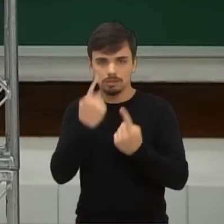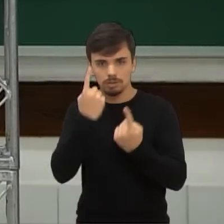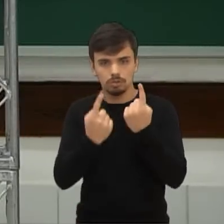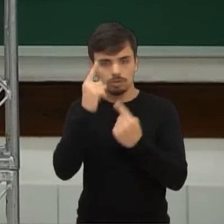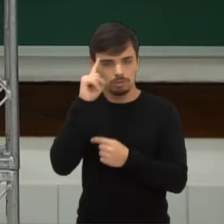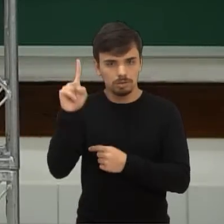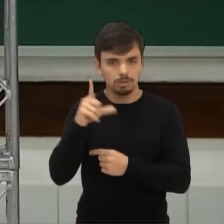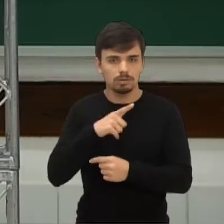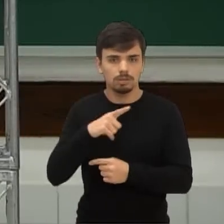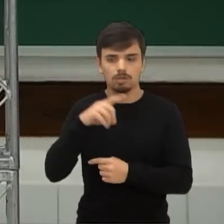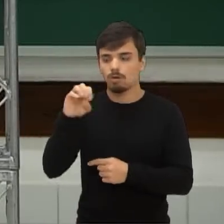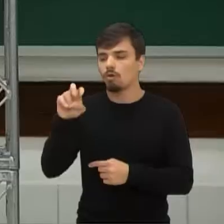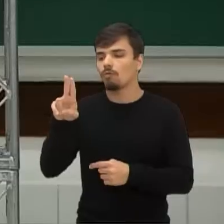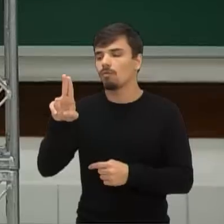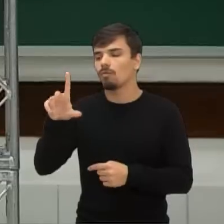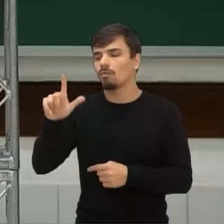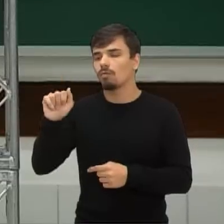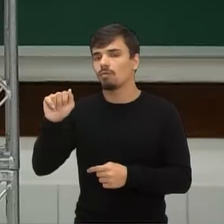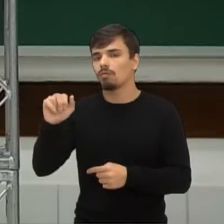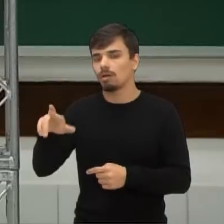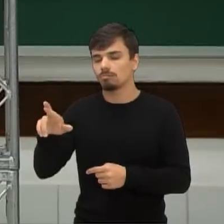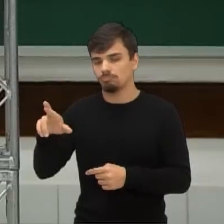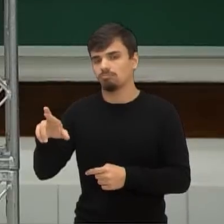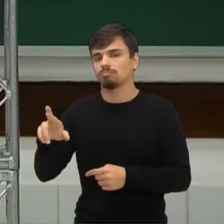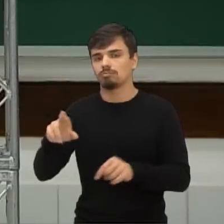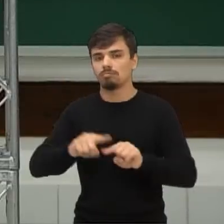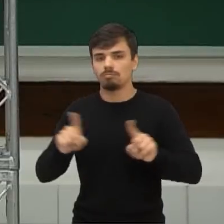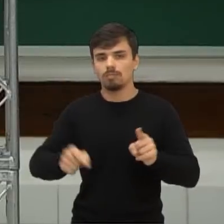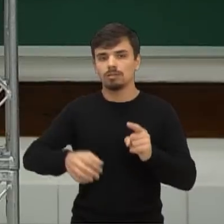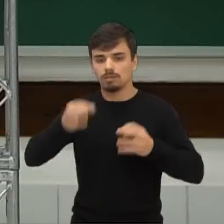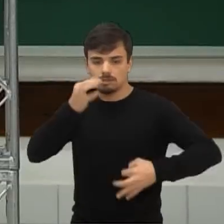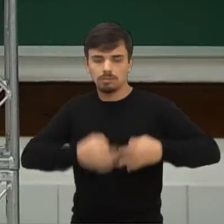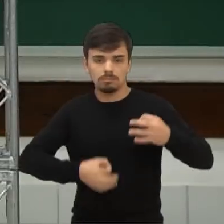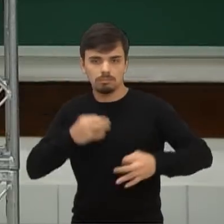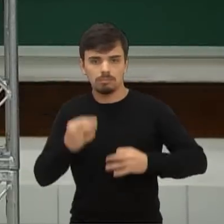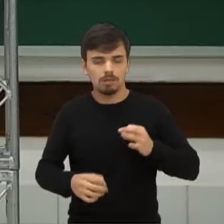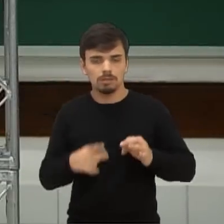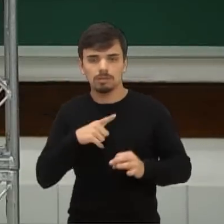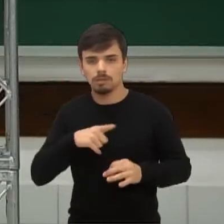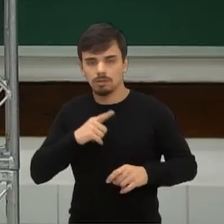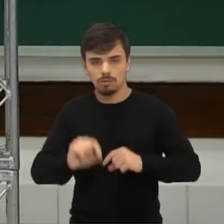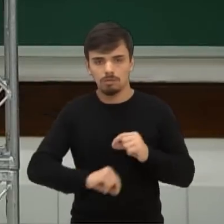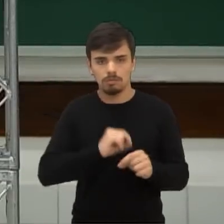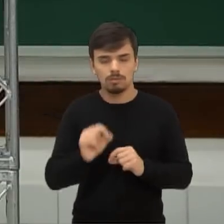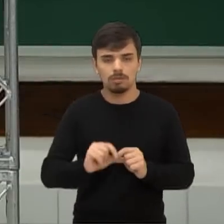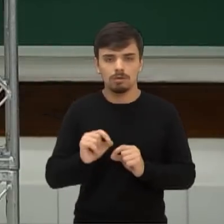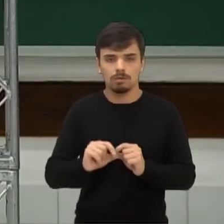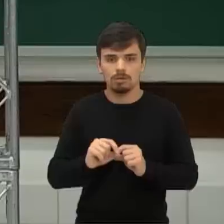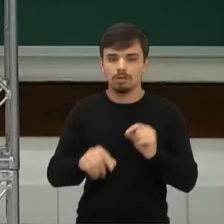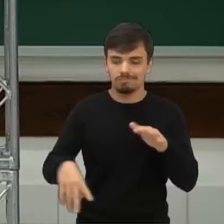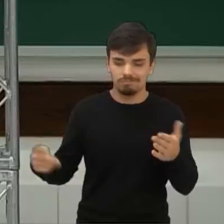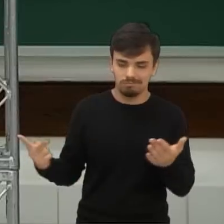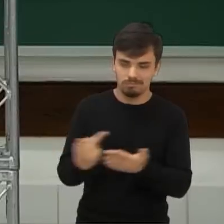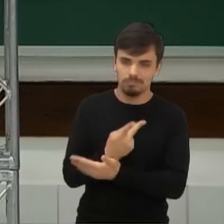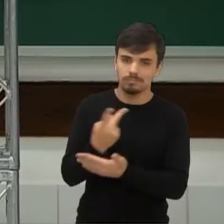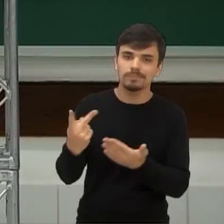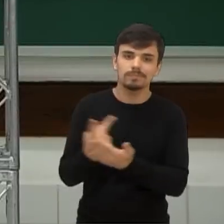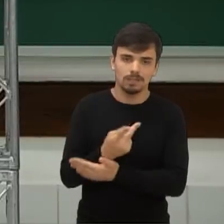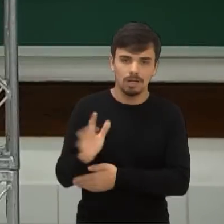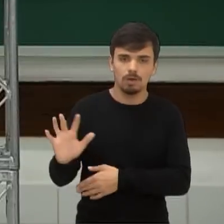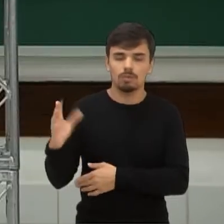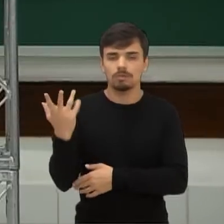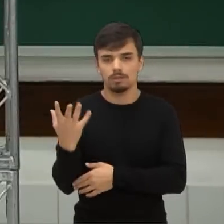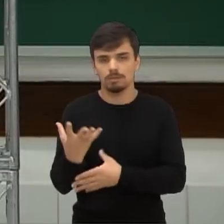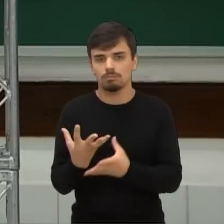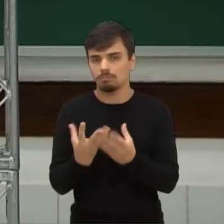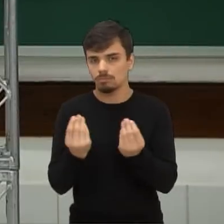ela vai ovular. Só que esses métodos comportamentais, eles têm um alto índice de falhas, tá? Então,